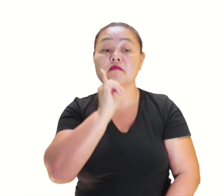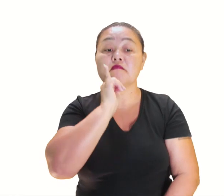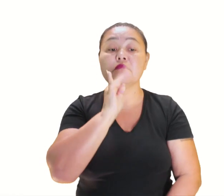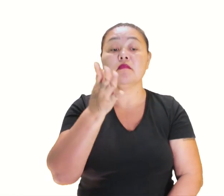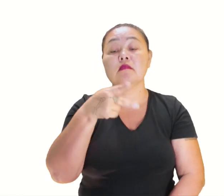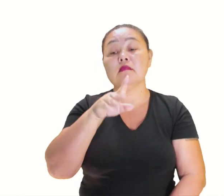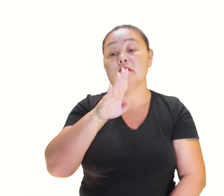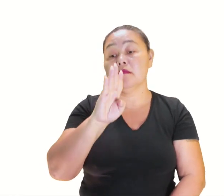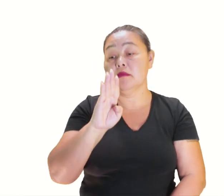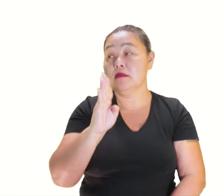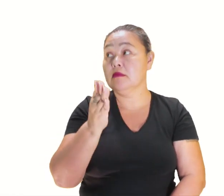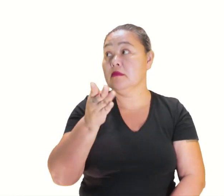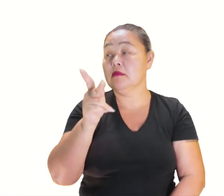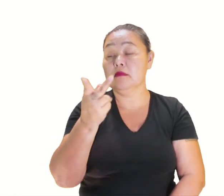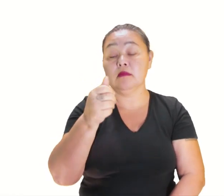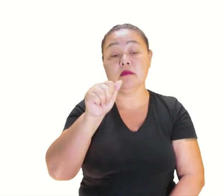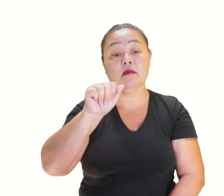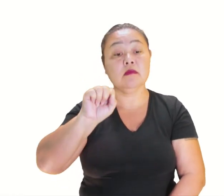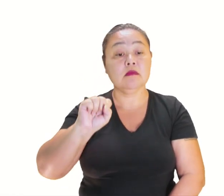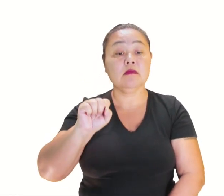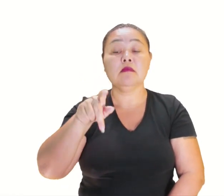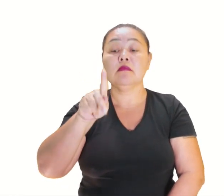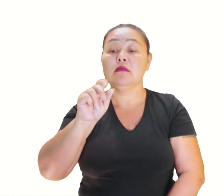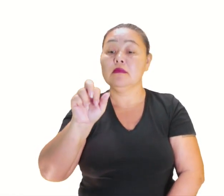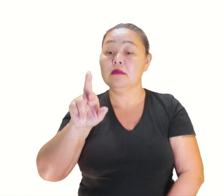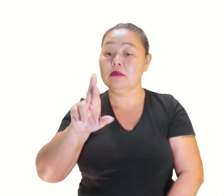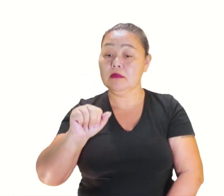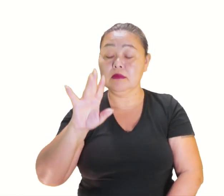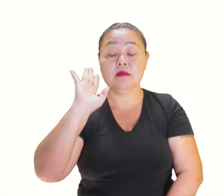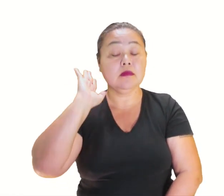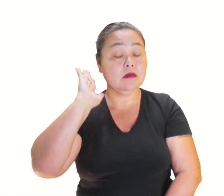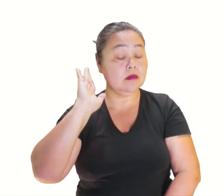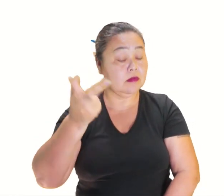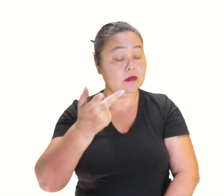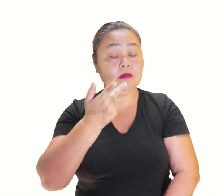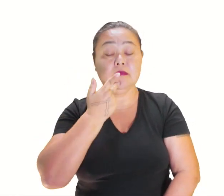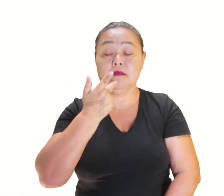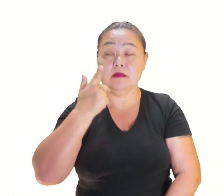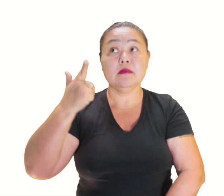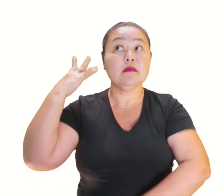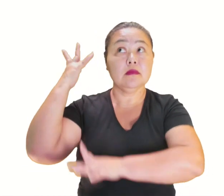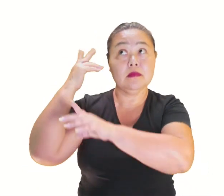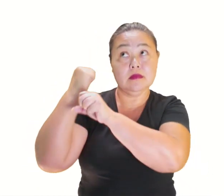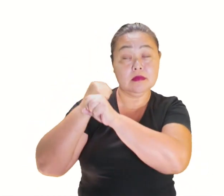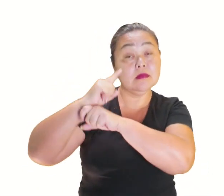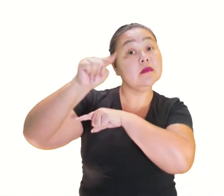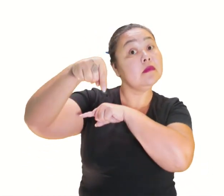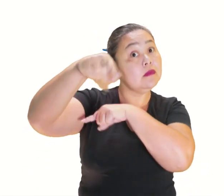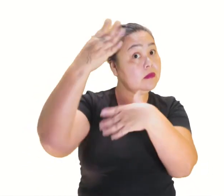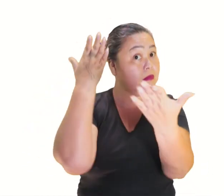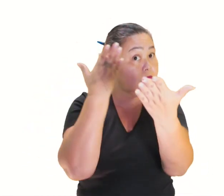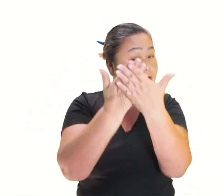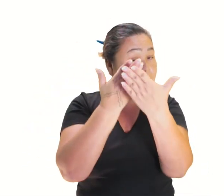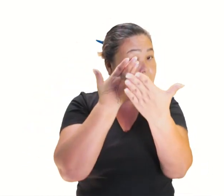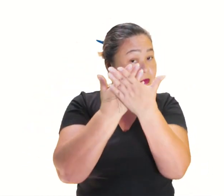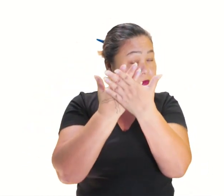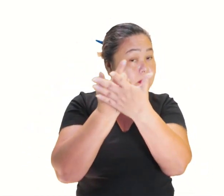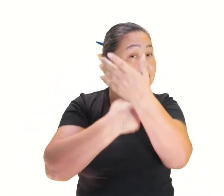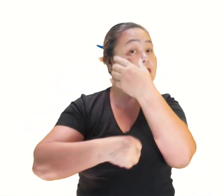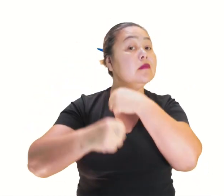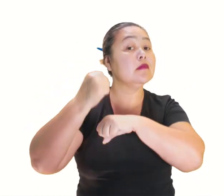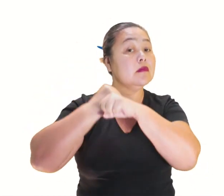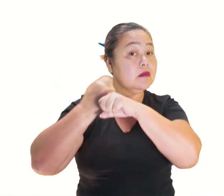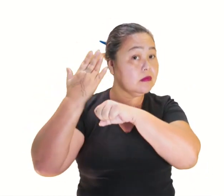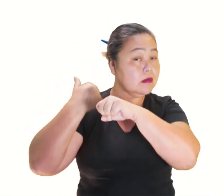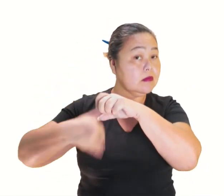a fórmula de Bhaskara, que nós comentamos já, acho que numa das revisões, e que vocês estudaram o ano passado. Fórmula de Bhaskara é